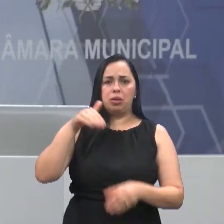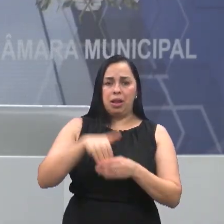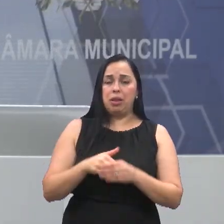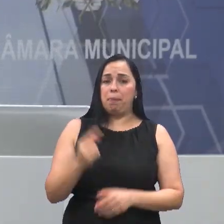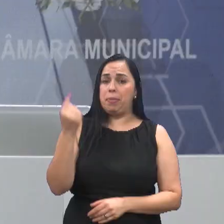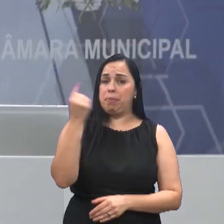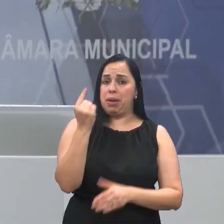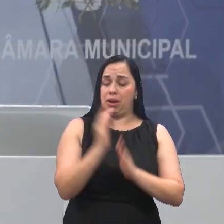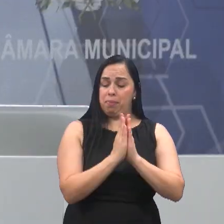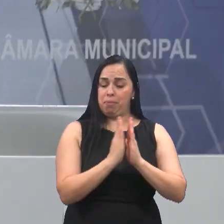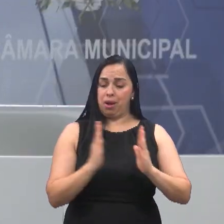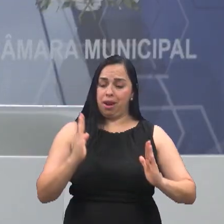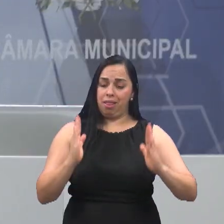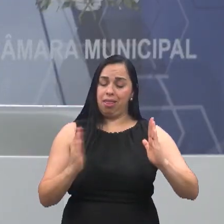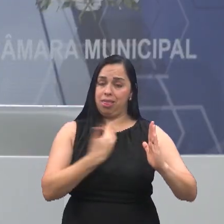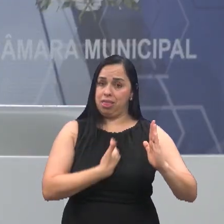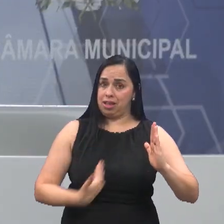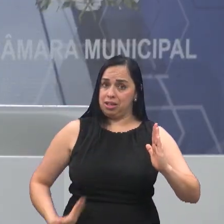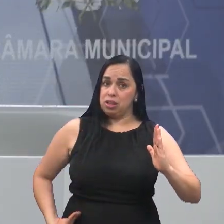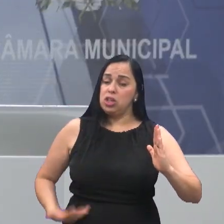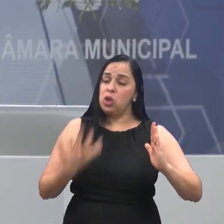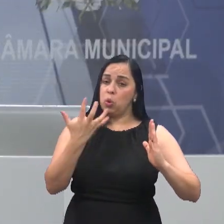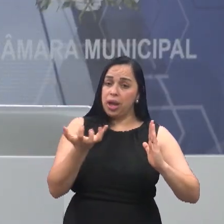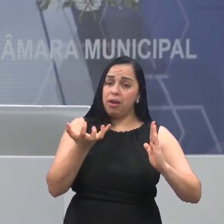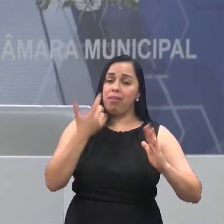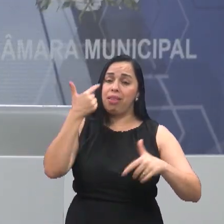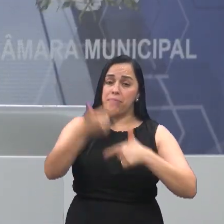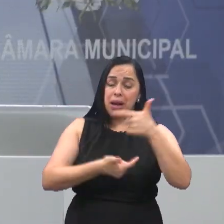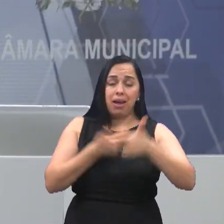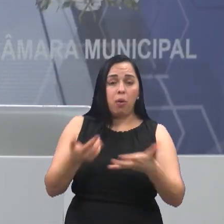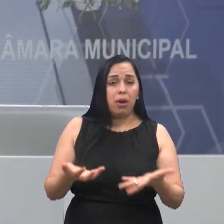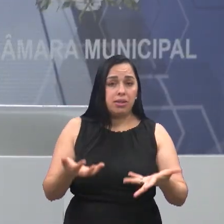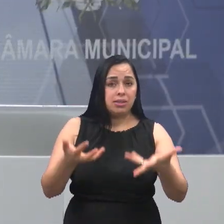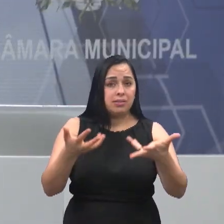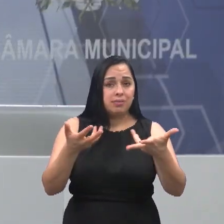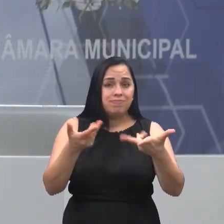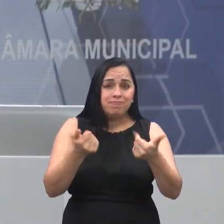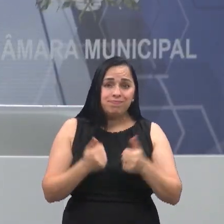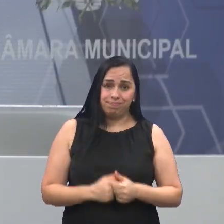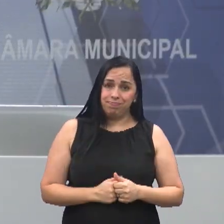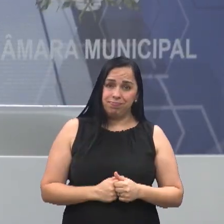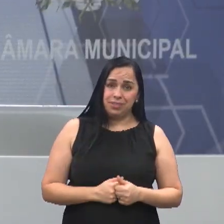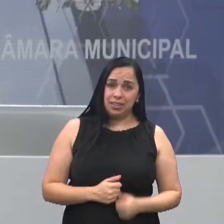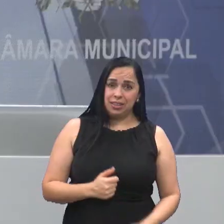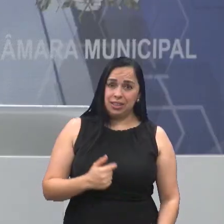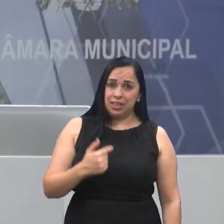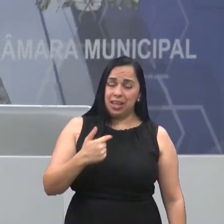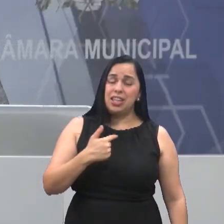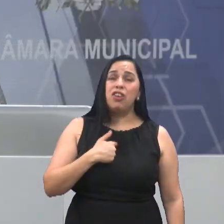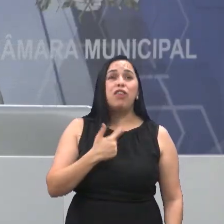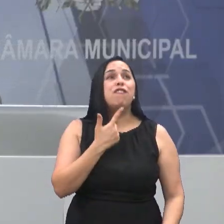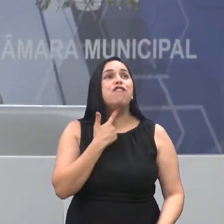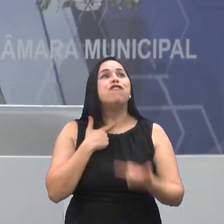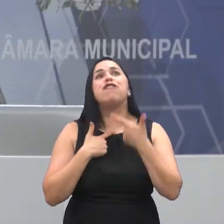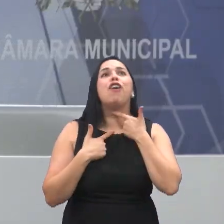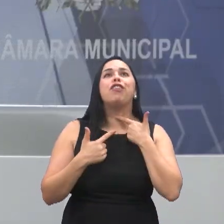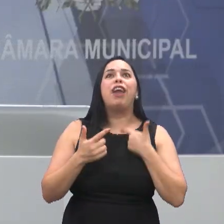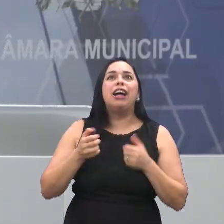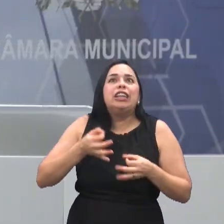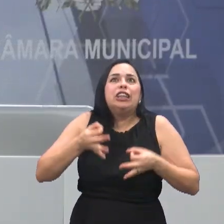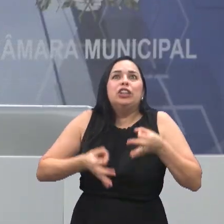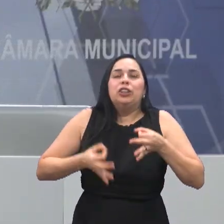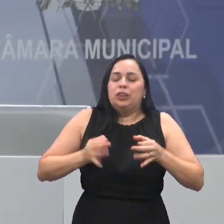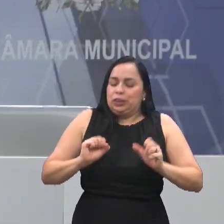mandato e quero fazer um mandato de excelência, e eu que tenho um senso de justiça dentro do meu peito, da minha